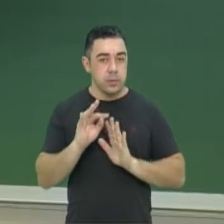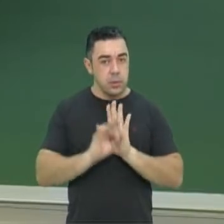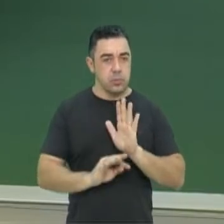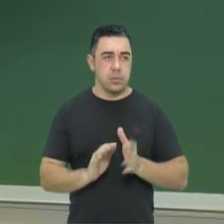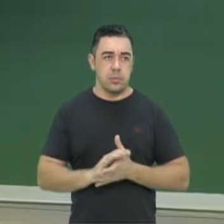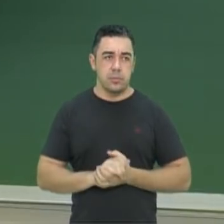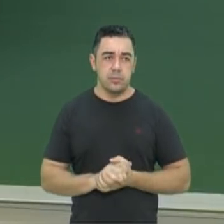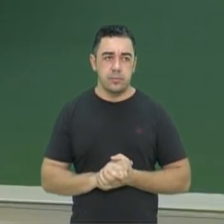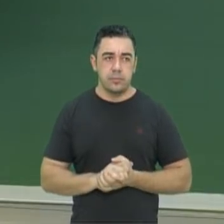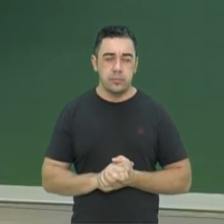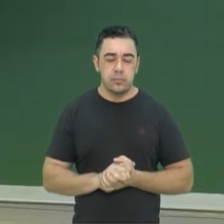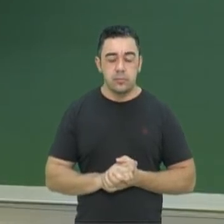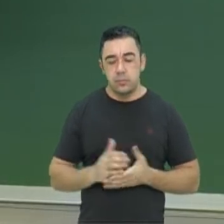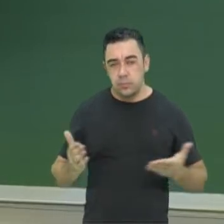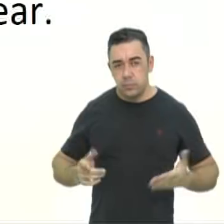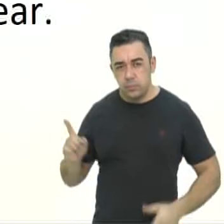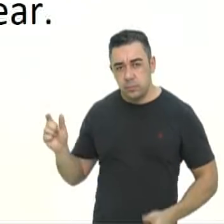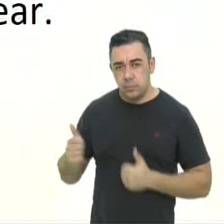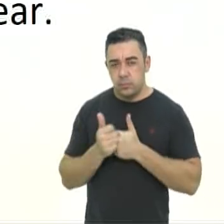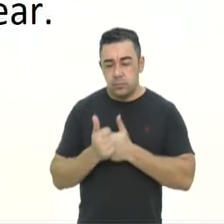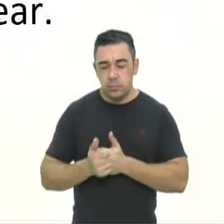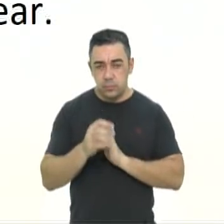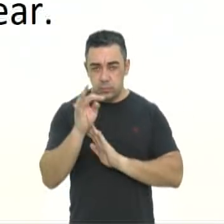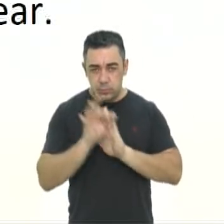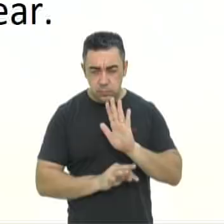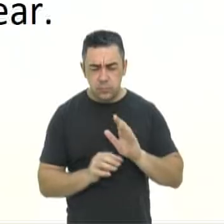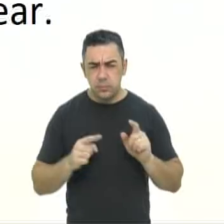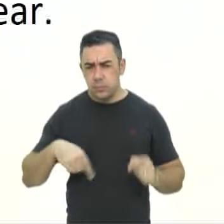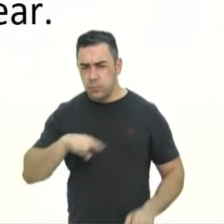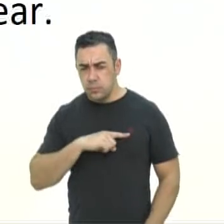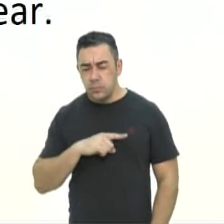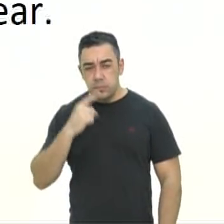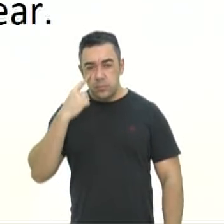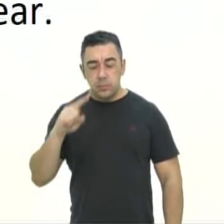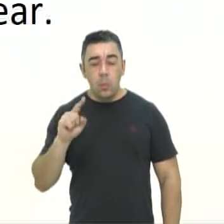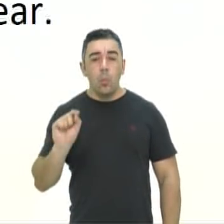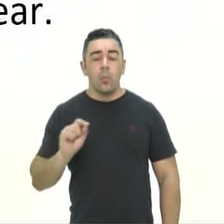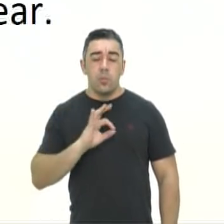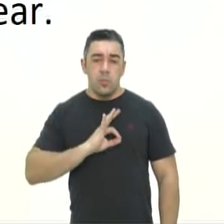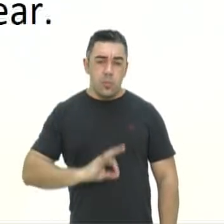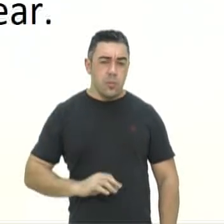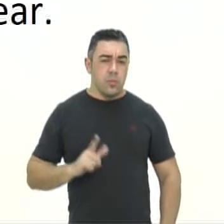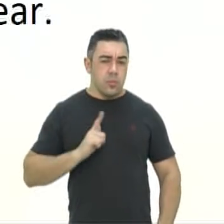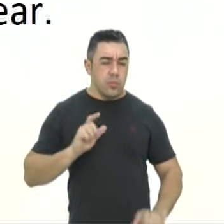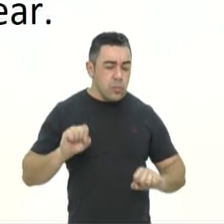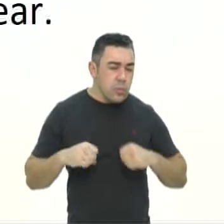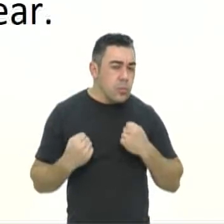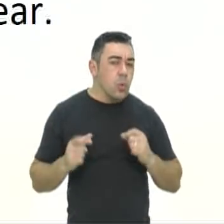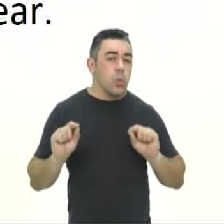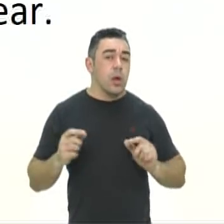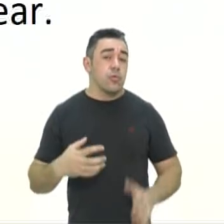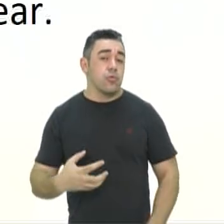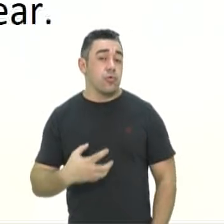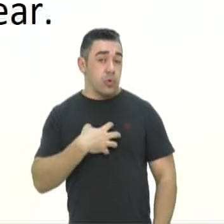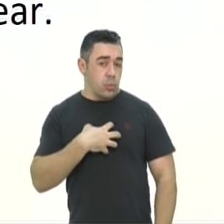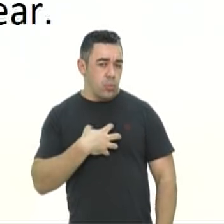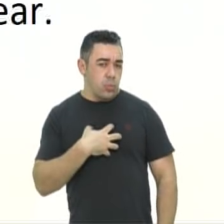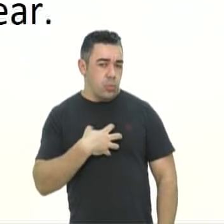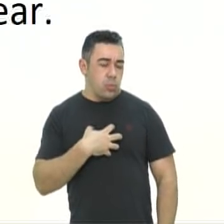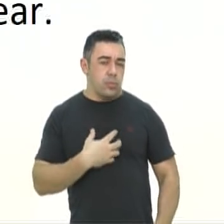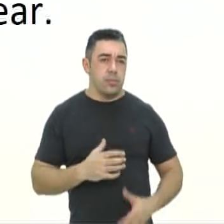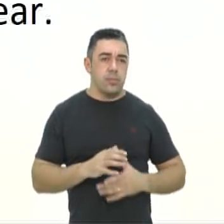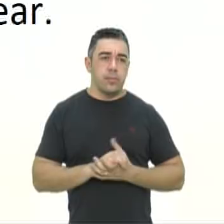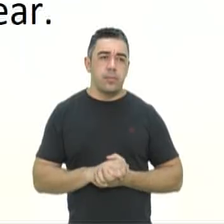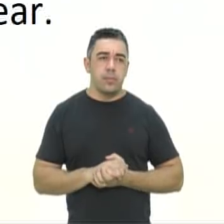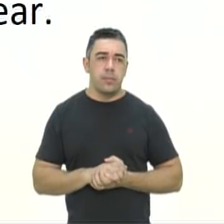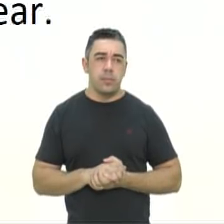sermões. De acordo com o texto, podemos afirmar que padre Antônio Vieira defendia o estilo. Então agora a gente já tem